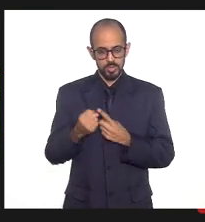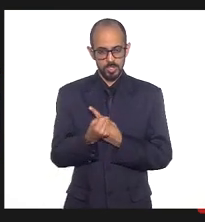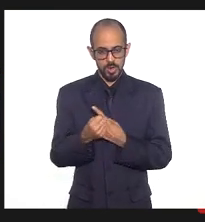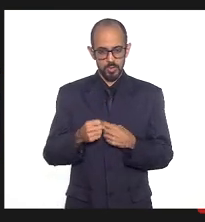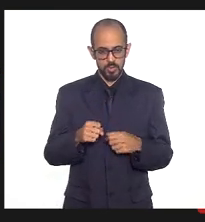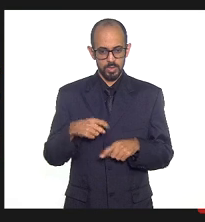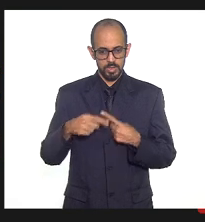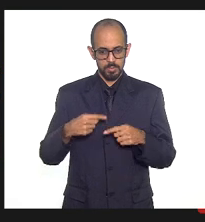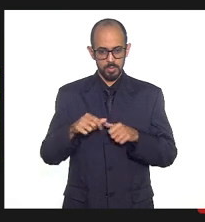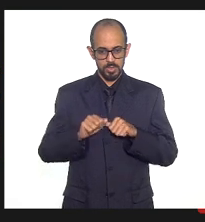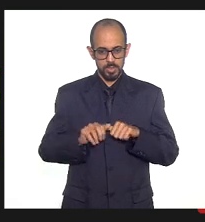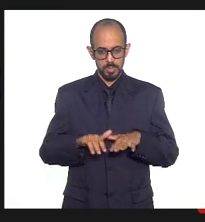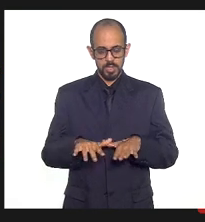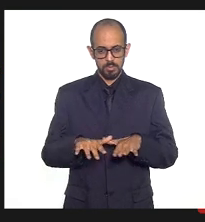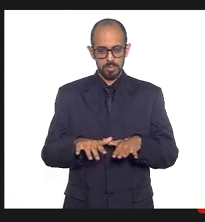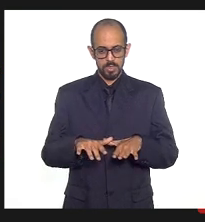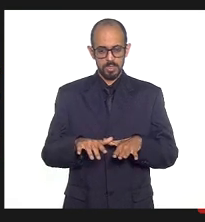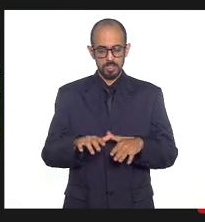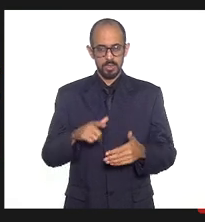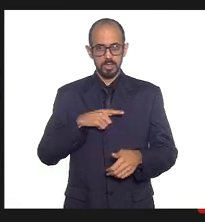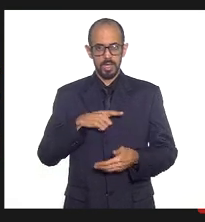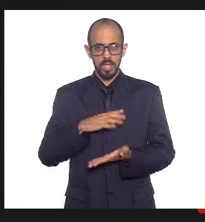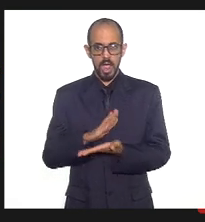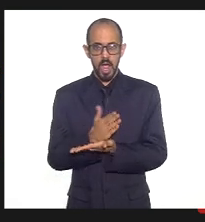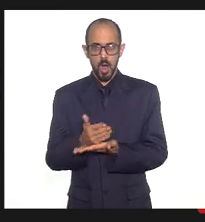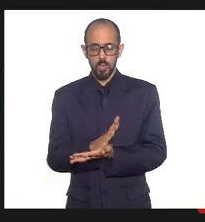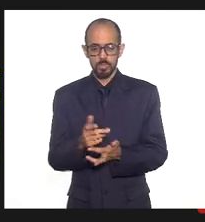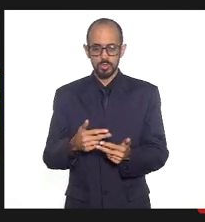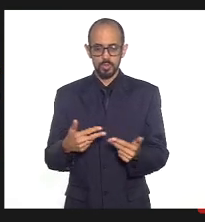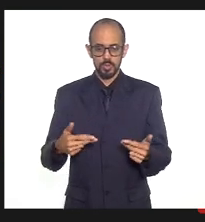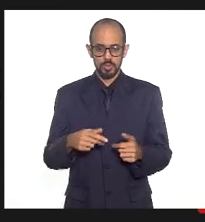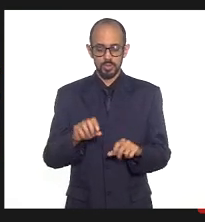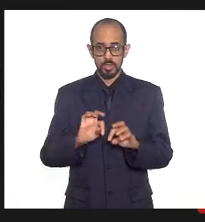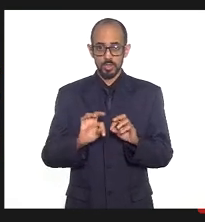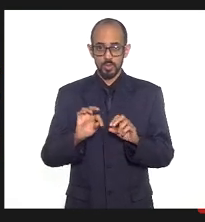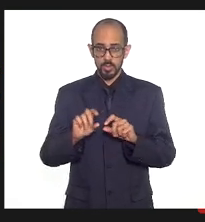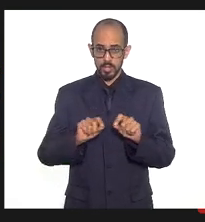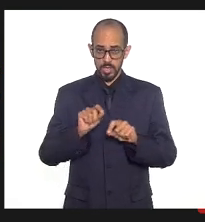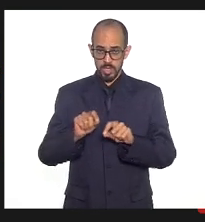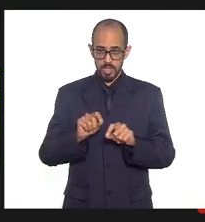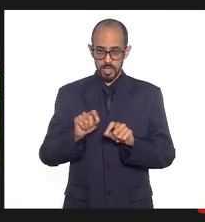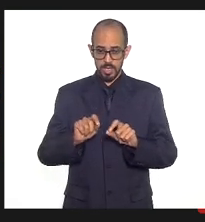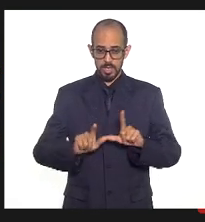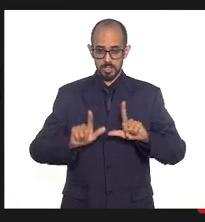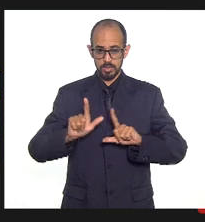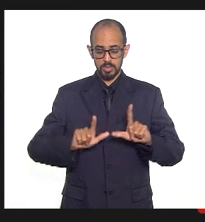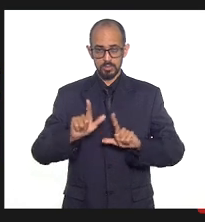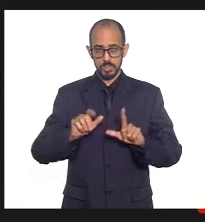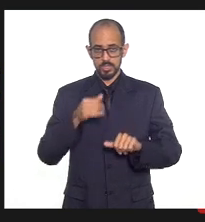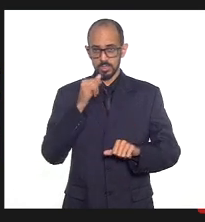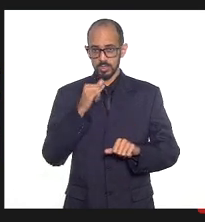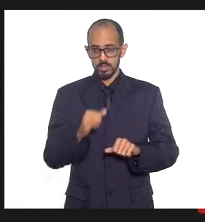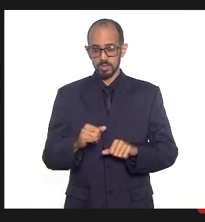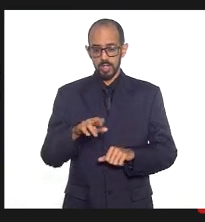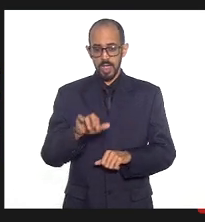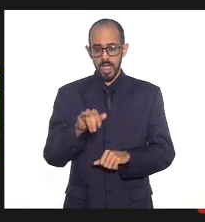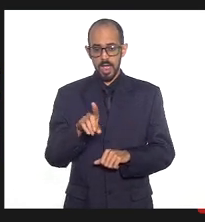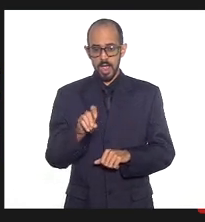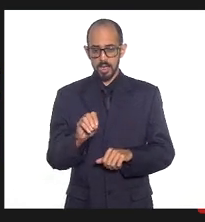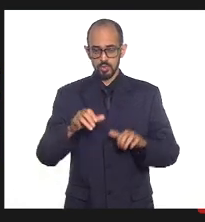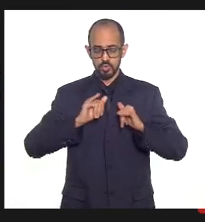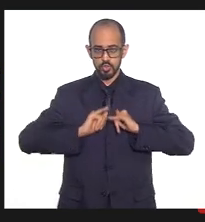da pandemia, onde em algumas circunstâncias os únicos meios de comunicação são as mídias eletrônicas, a radiodifusão,